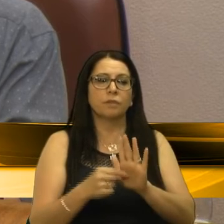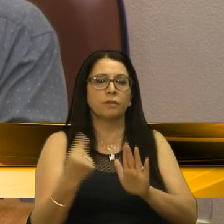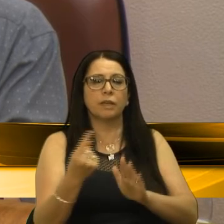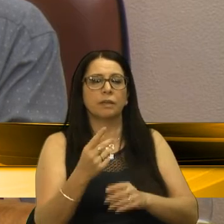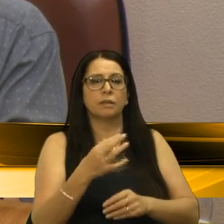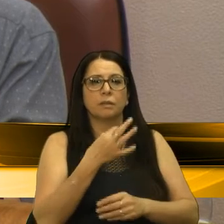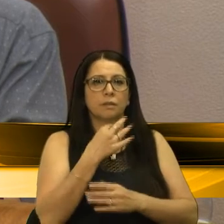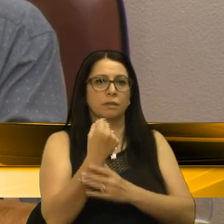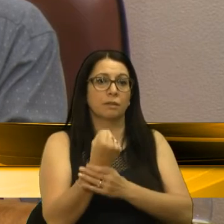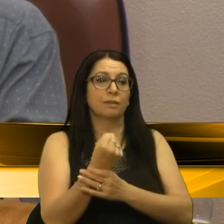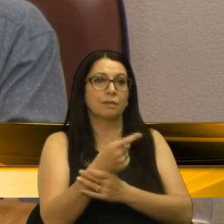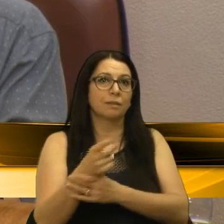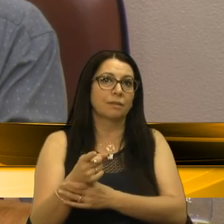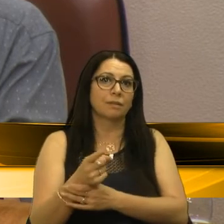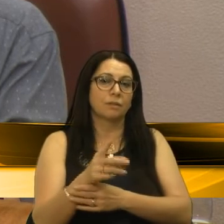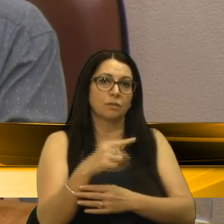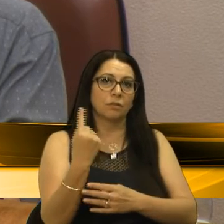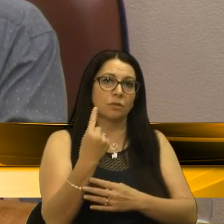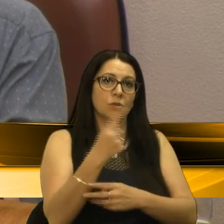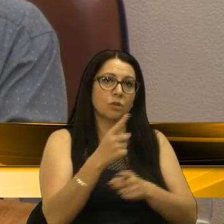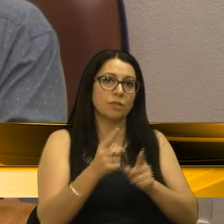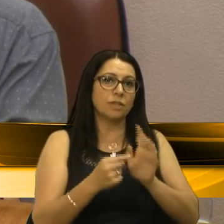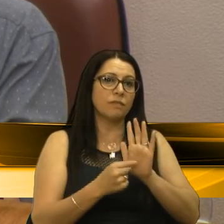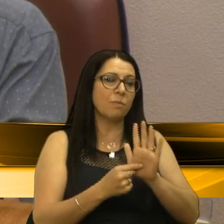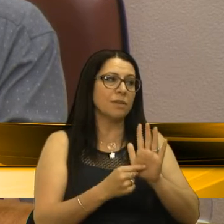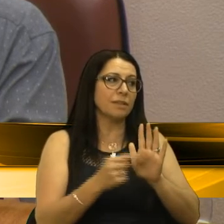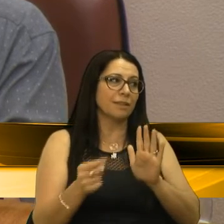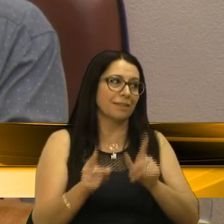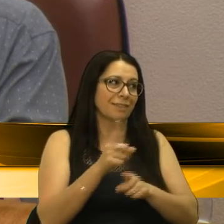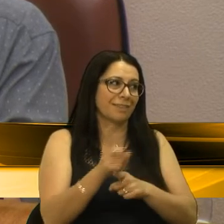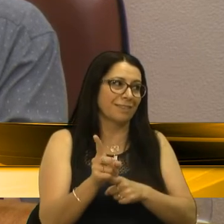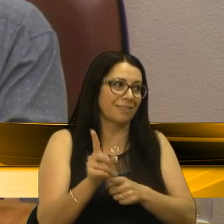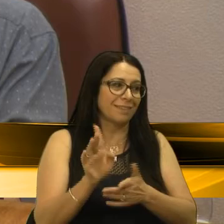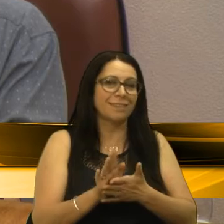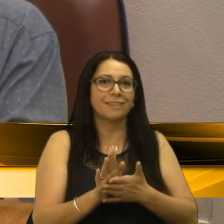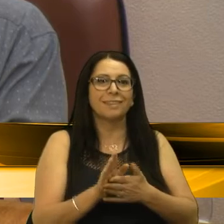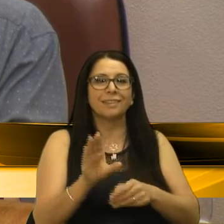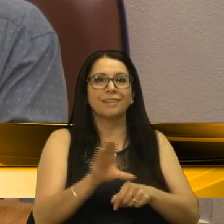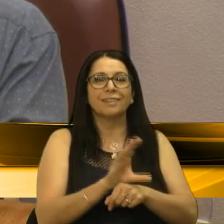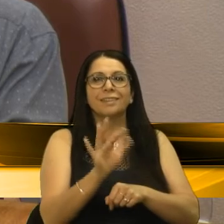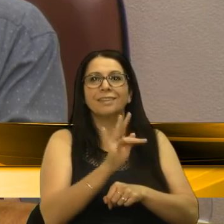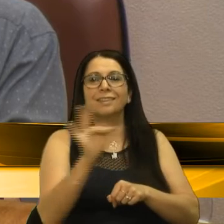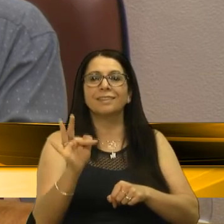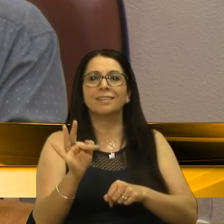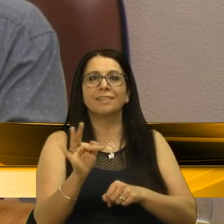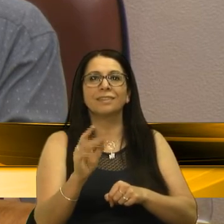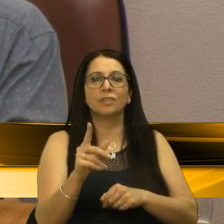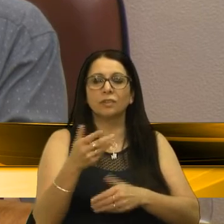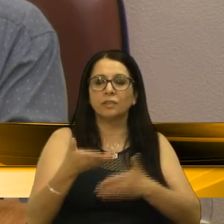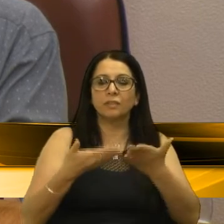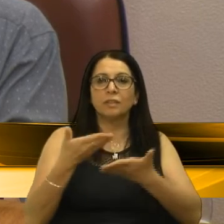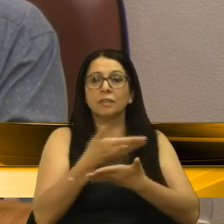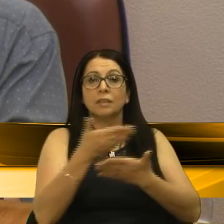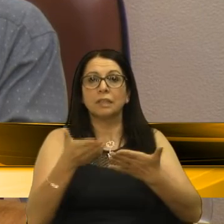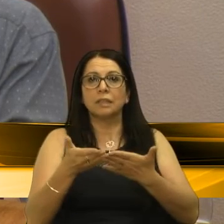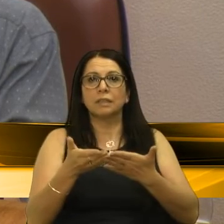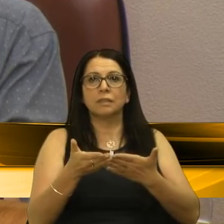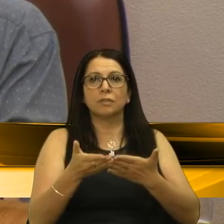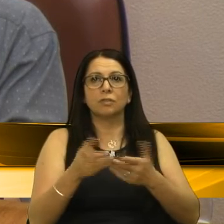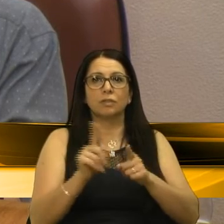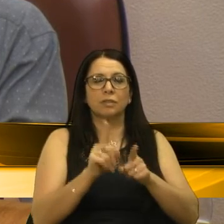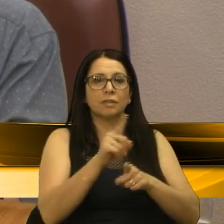garantias fundamentais, individuais, coletivos ou sociais previstos na Constituição Federal ou nos tratados e